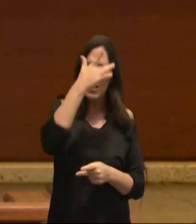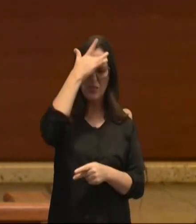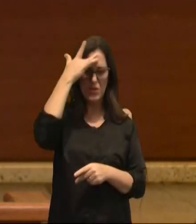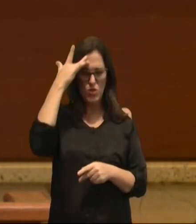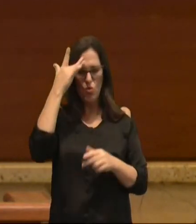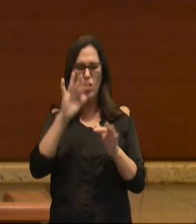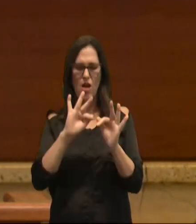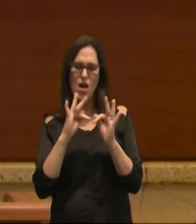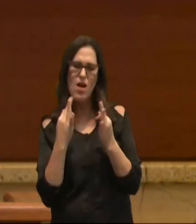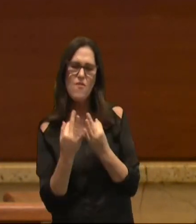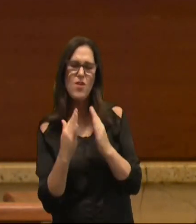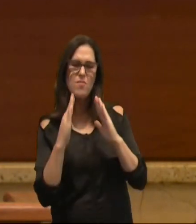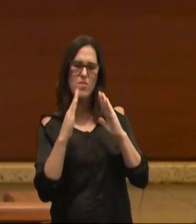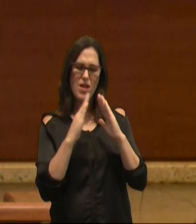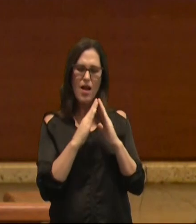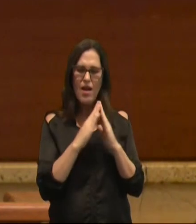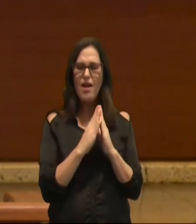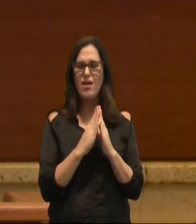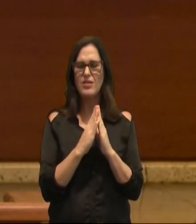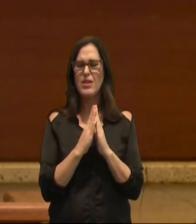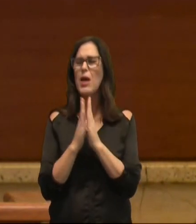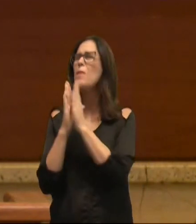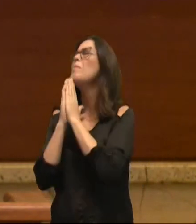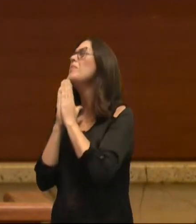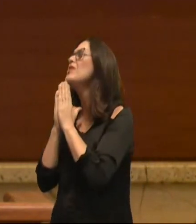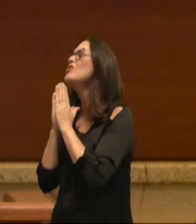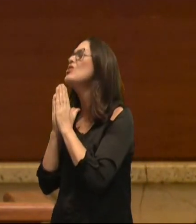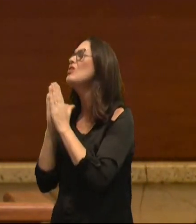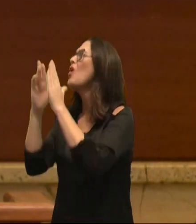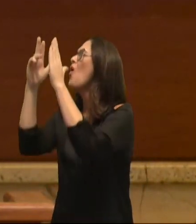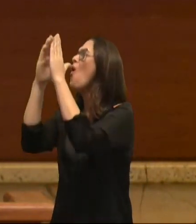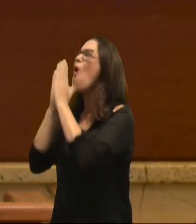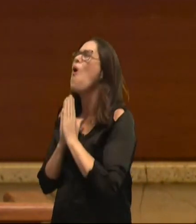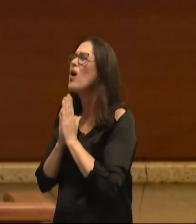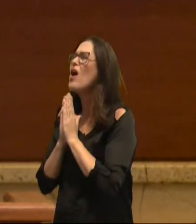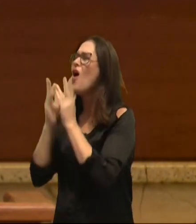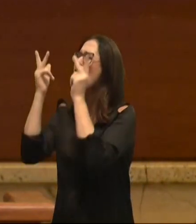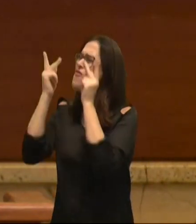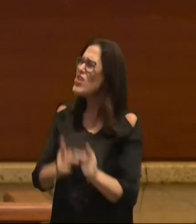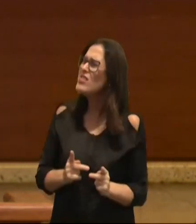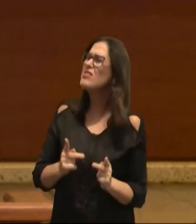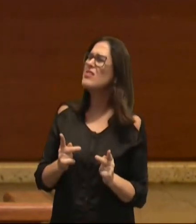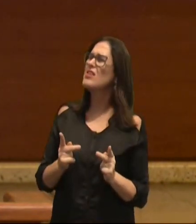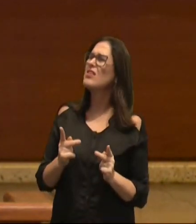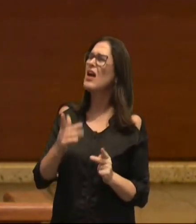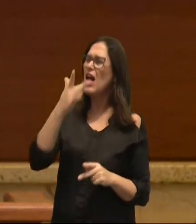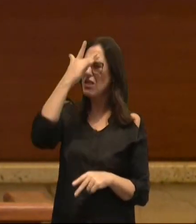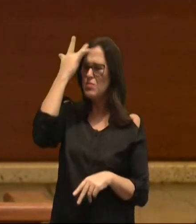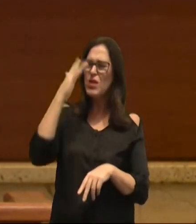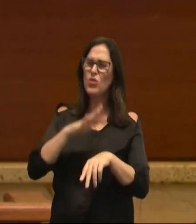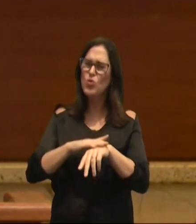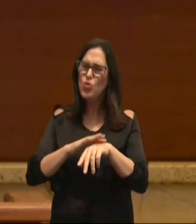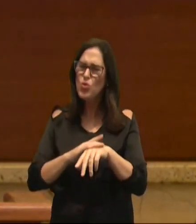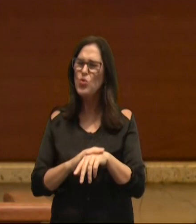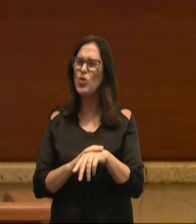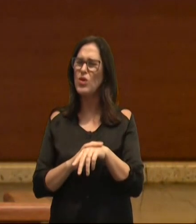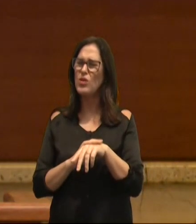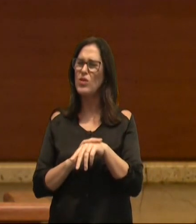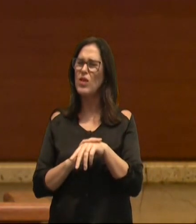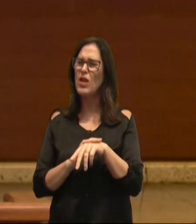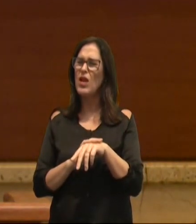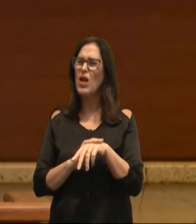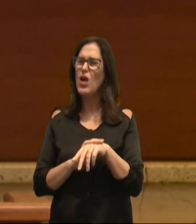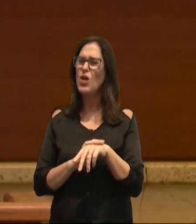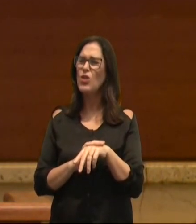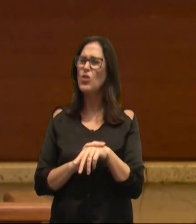lares. Nós queremos, ó Deus, pedir ao Senhor, rogando a Ti como igreja, visita, Senhor, os doentes, os enfermos, o nosso irmão Regis,